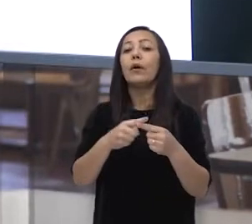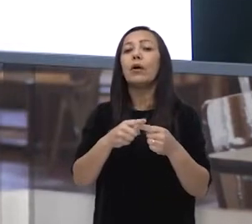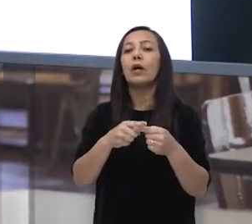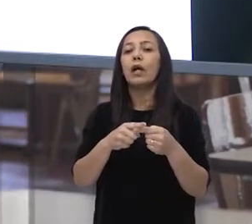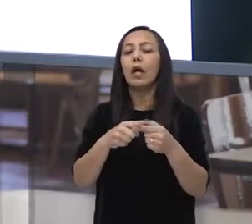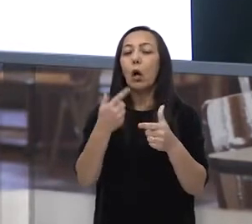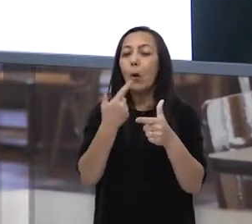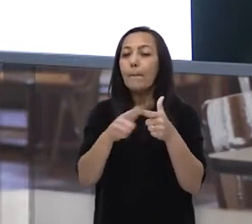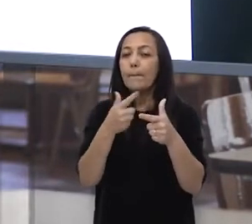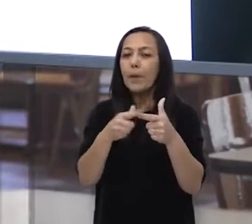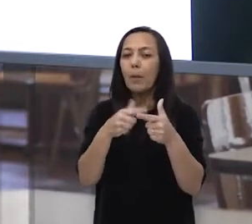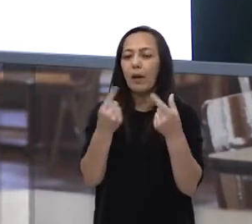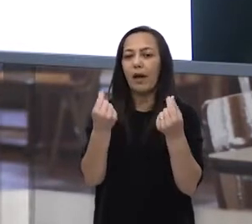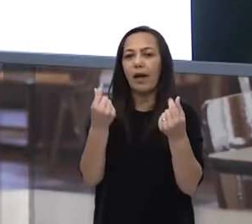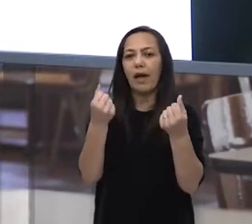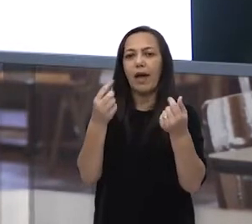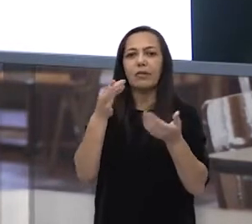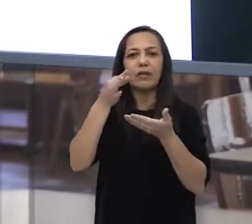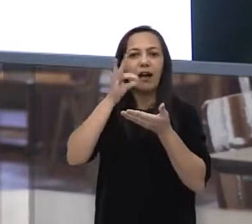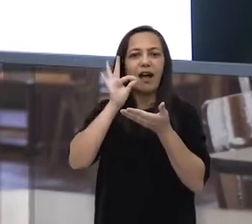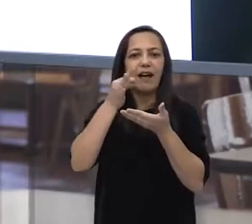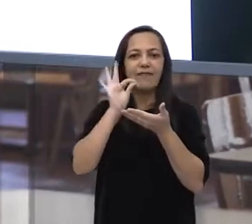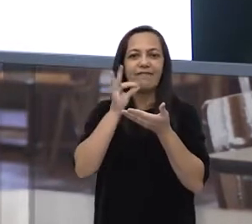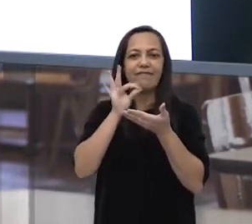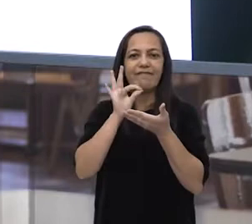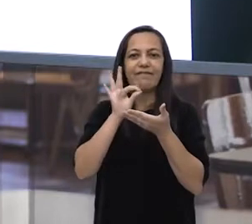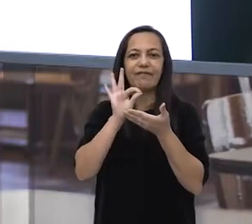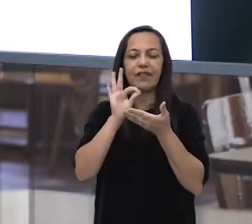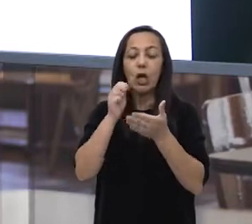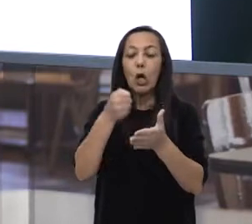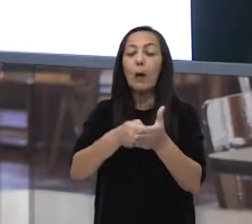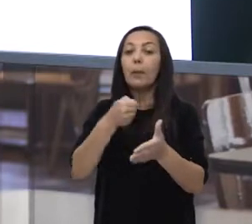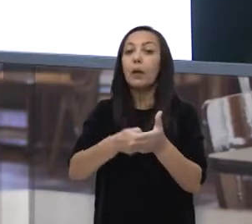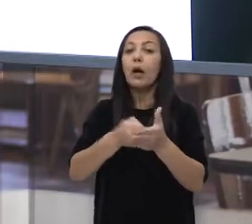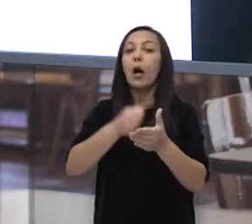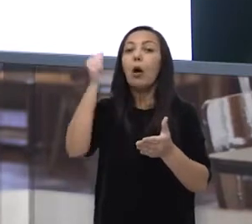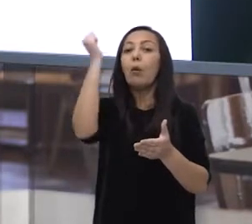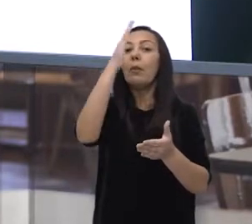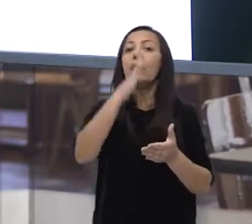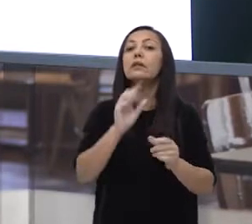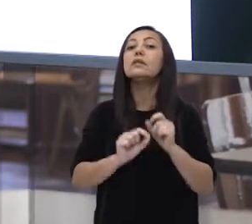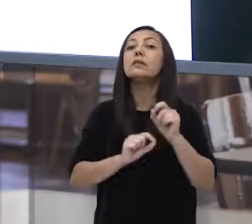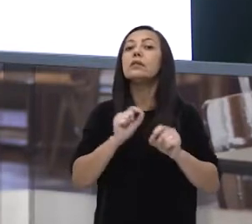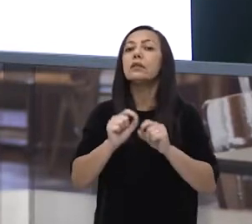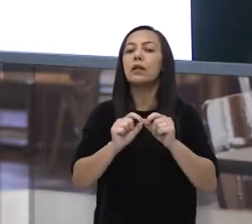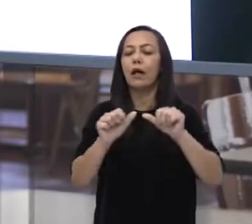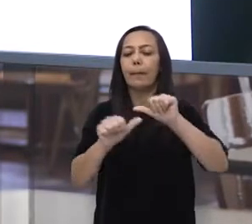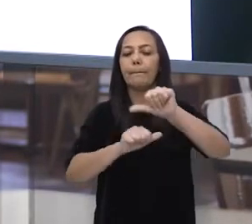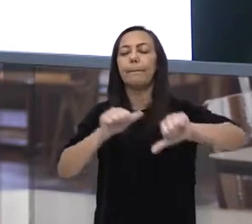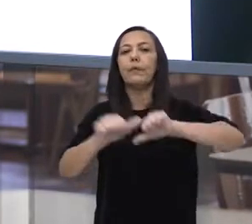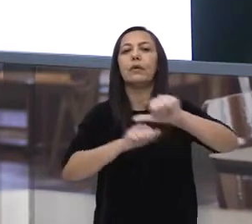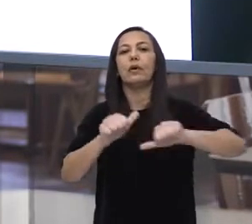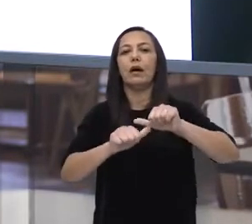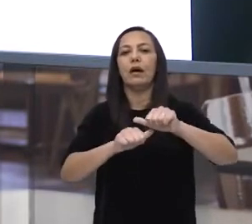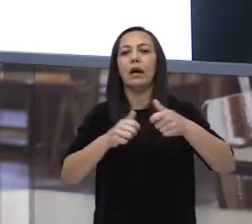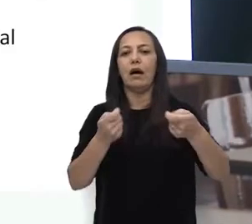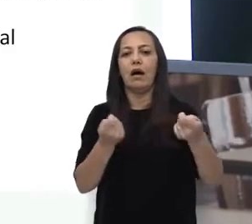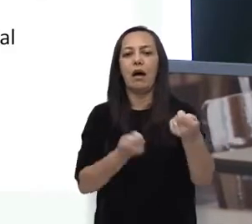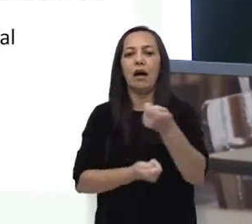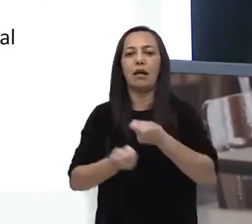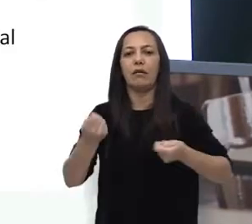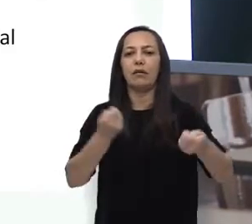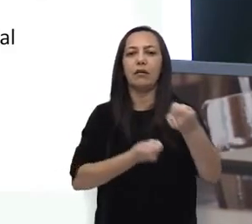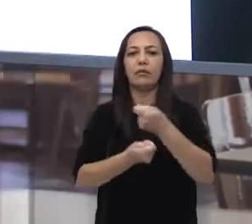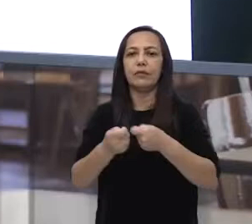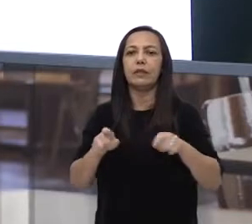né? Nós temos a crise aí do café que obrigou o Brasil a mudar a economia. E nós temos também a